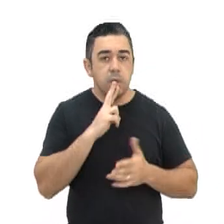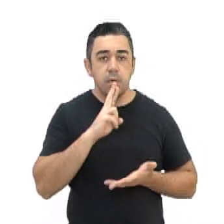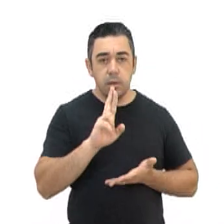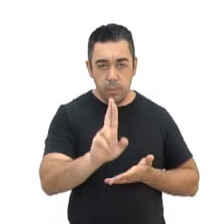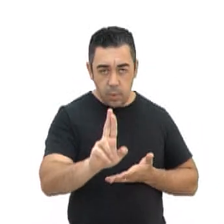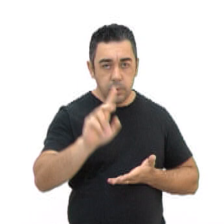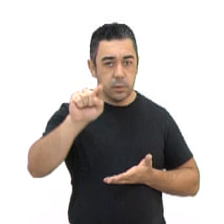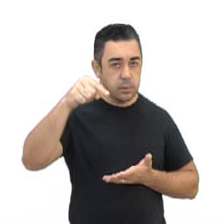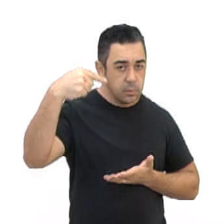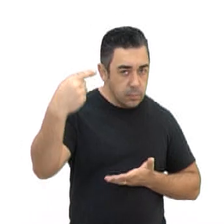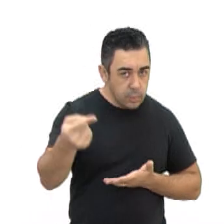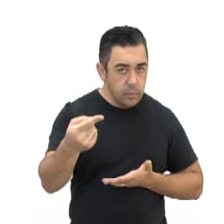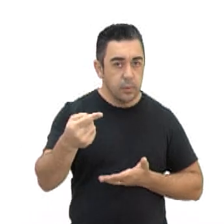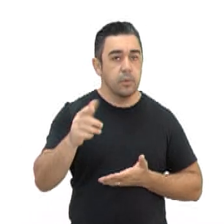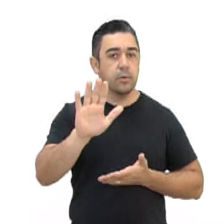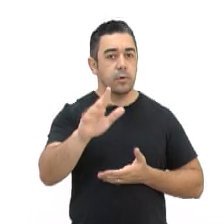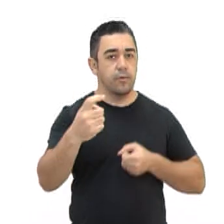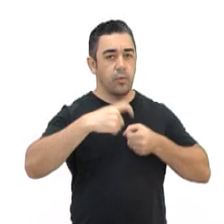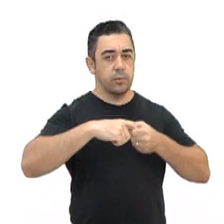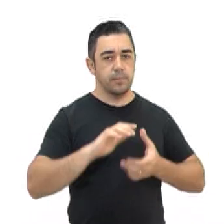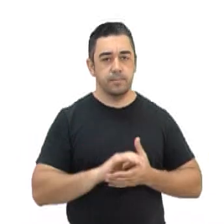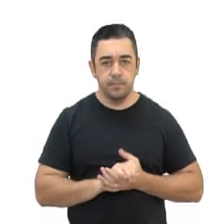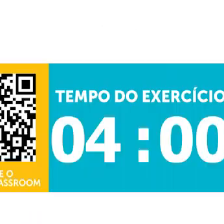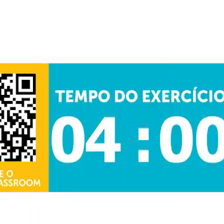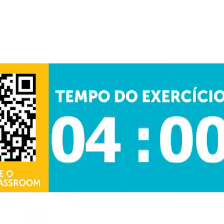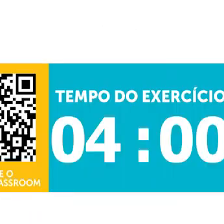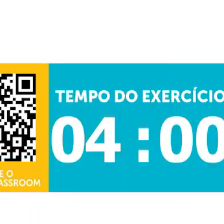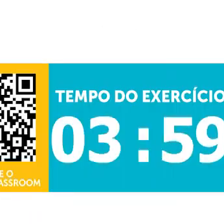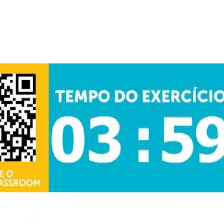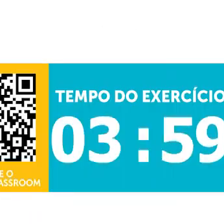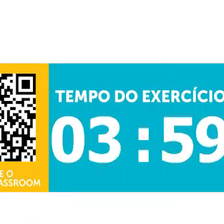respostas posteriormente e já retornamos.